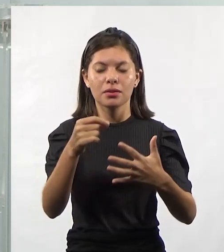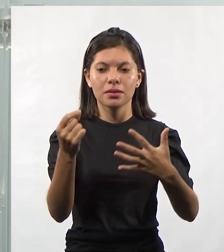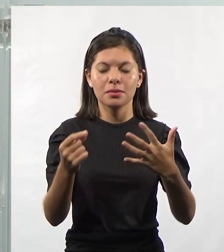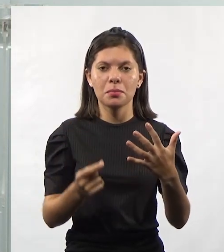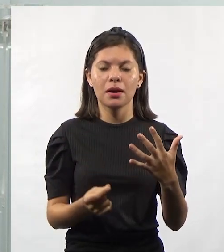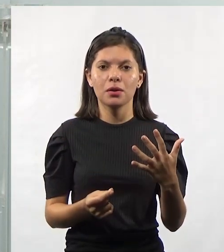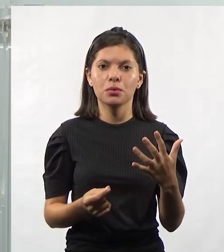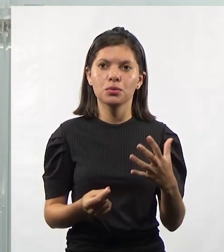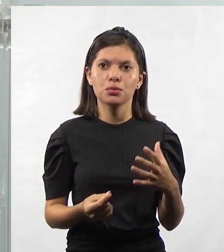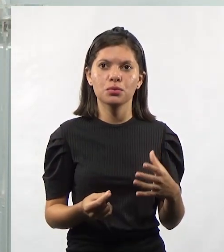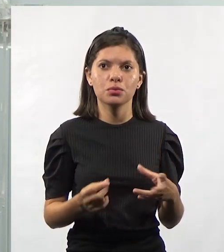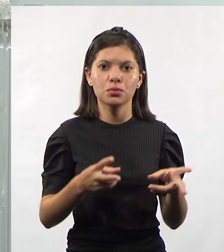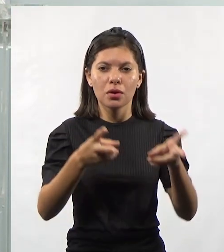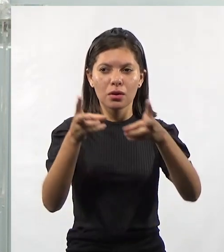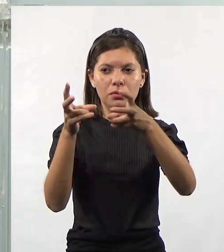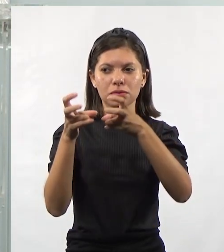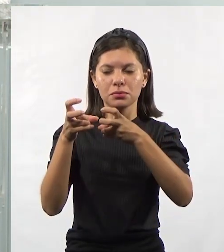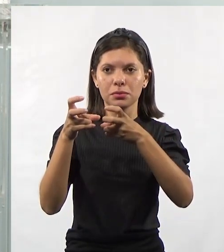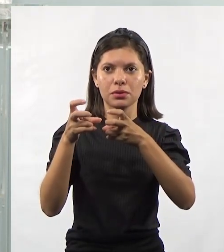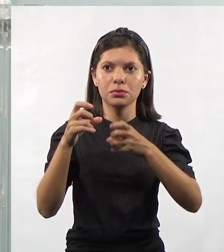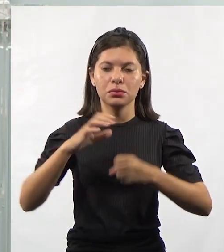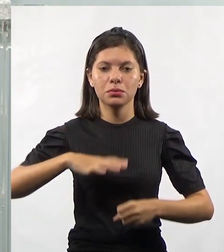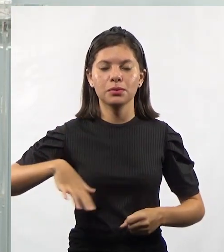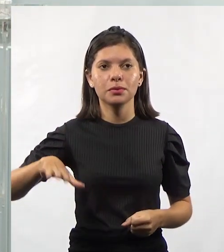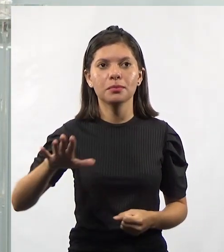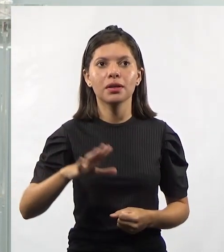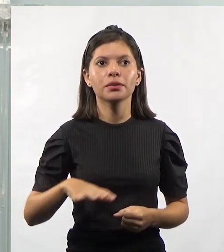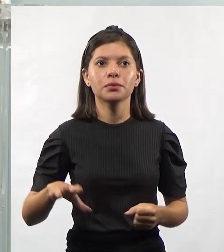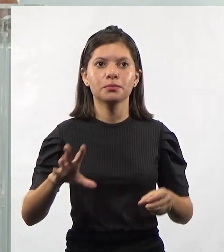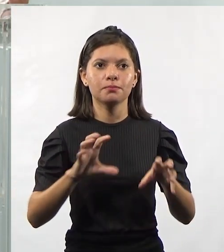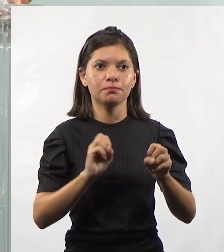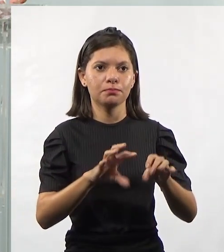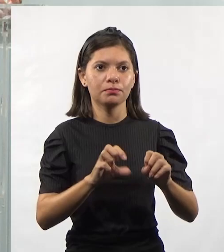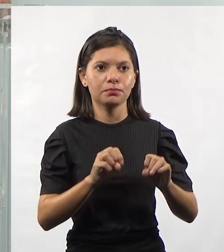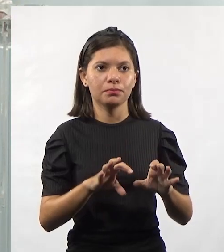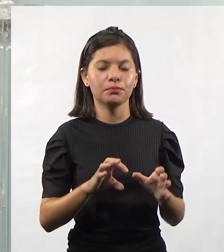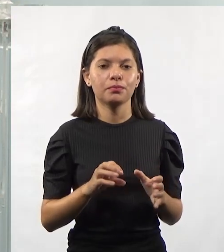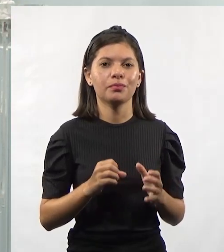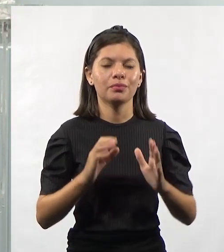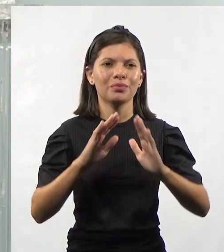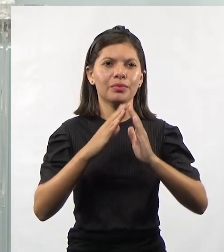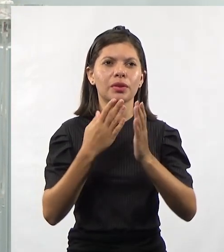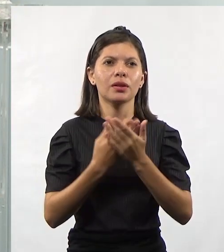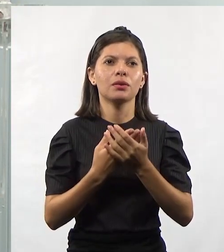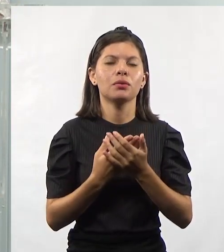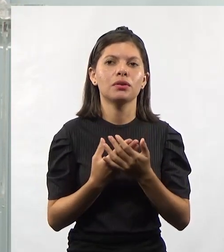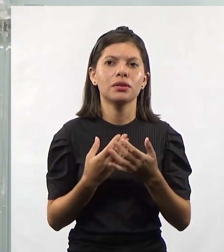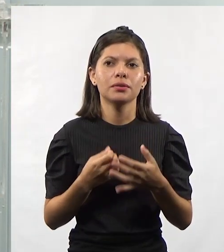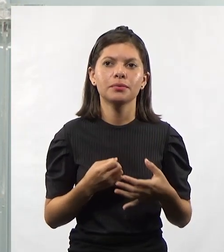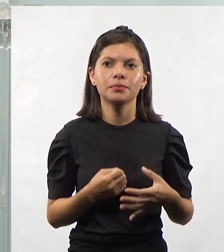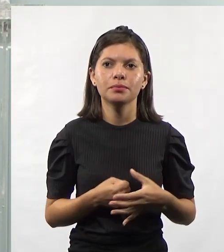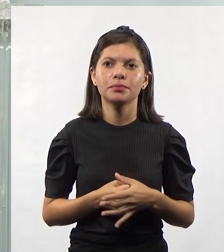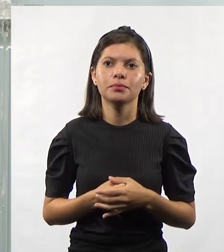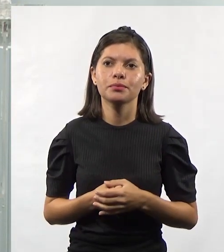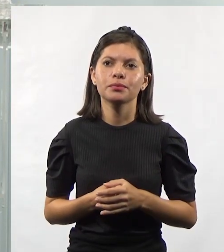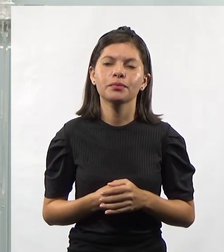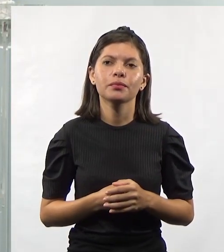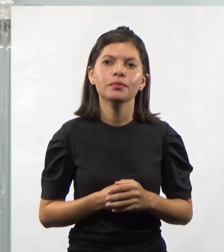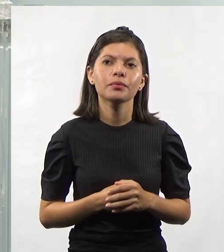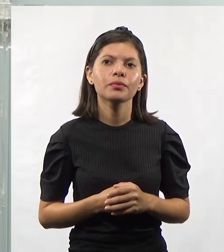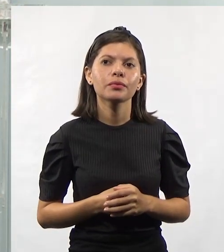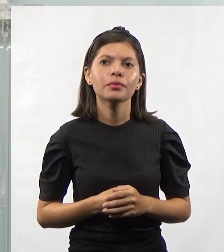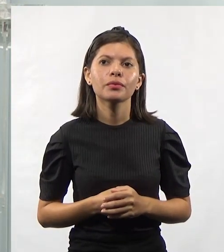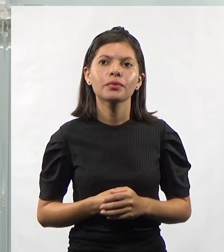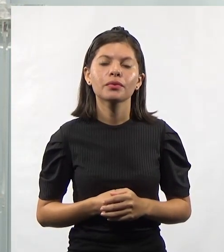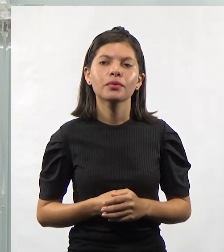os aspectos do reconhecimento do espaço escolar, né, da escola que nós vivemos.